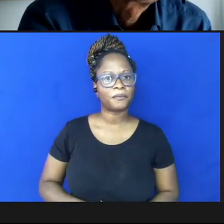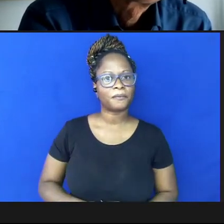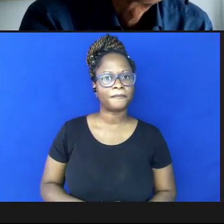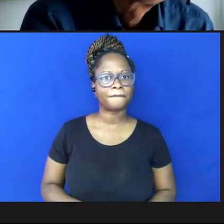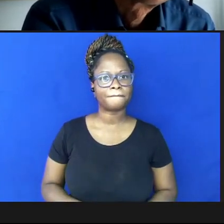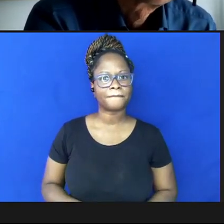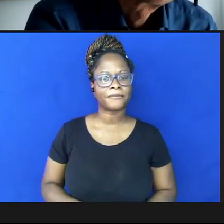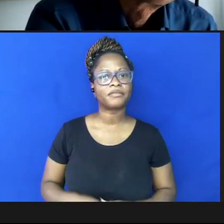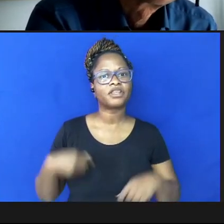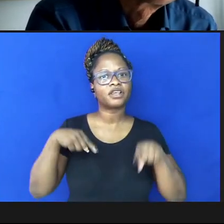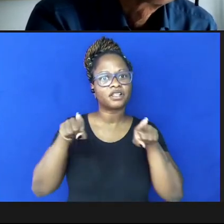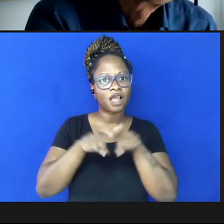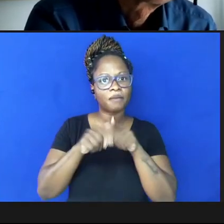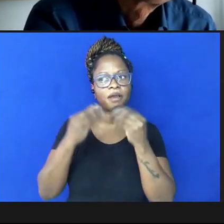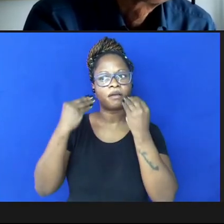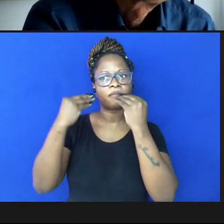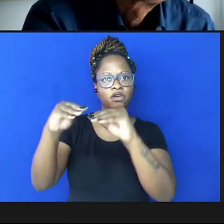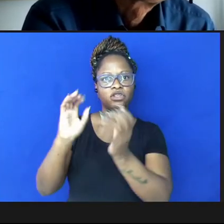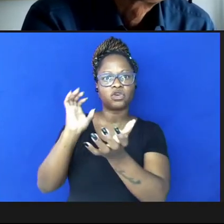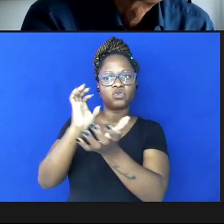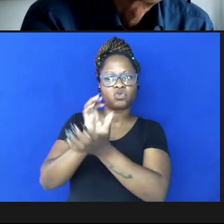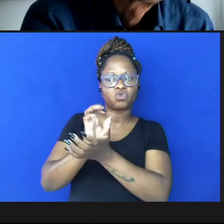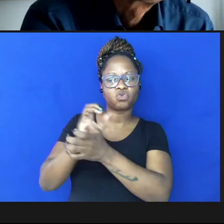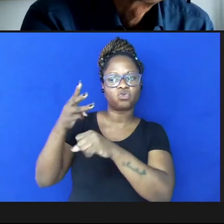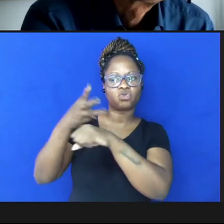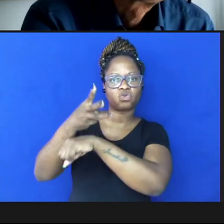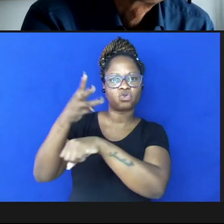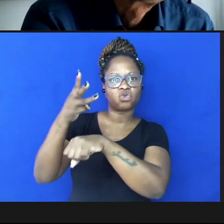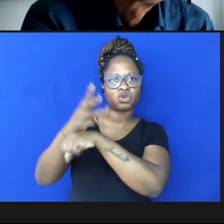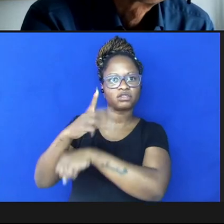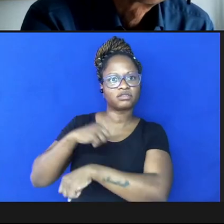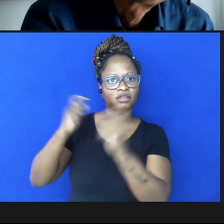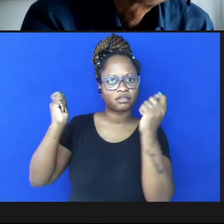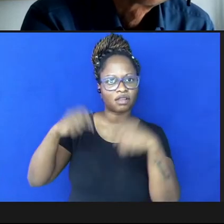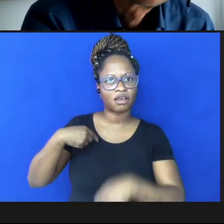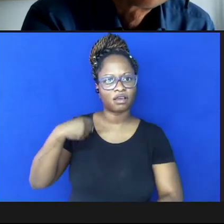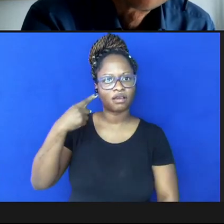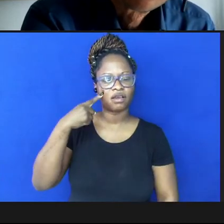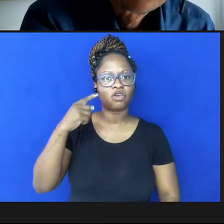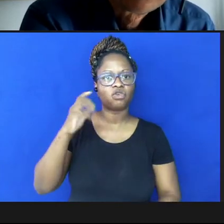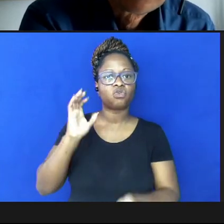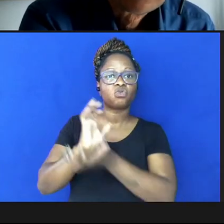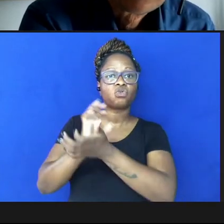Também colocamos no grupo, a Beatriz acabou de colocar no YouTube, no grupo do WhatsApp.